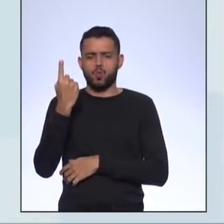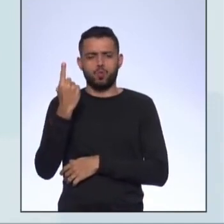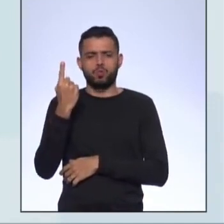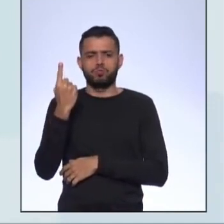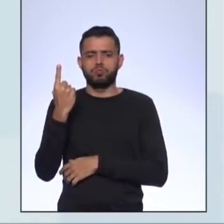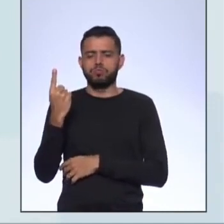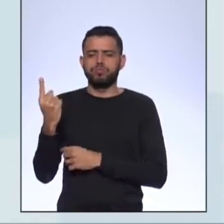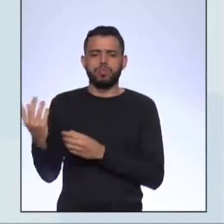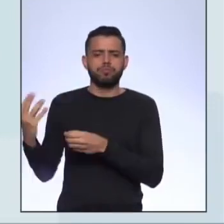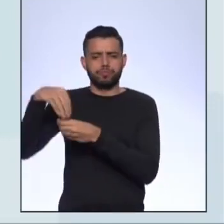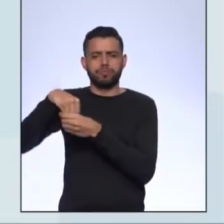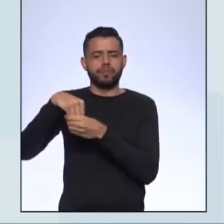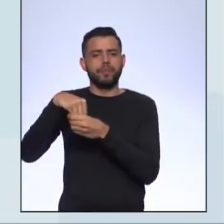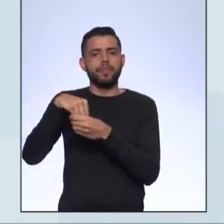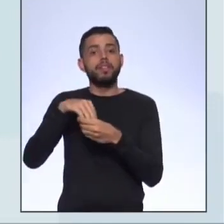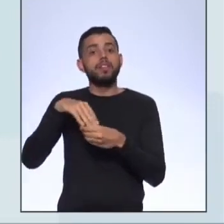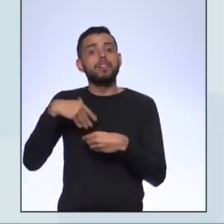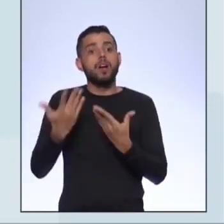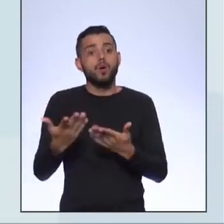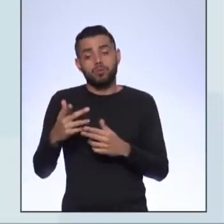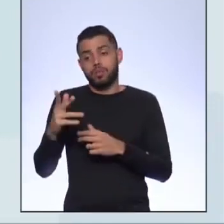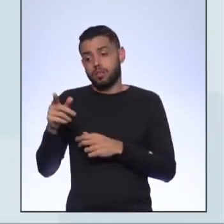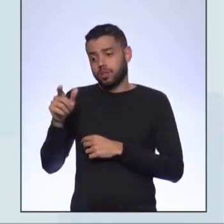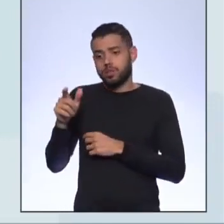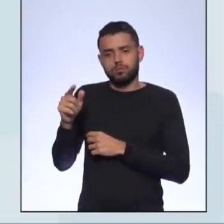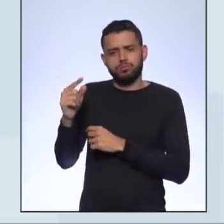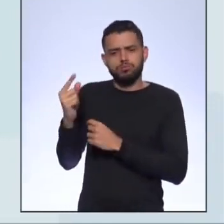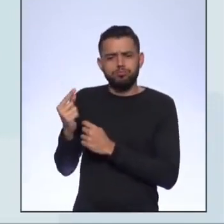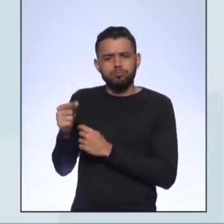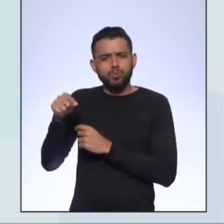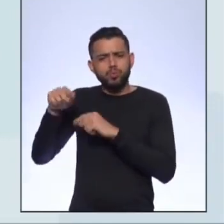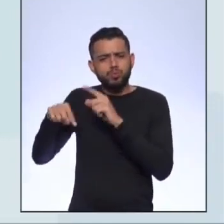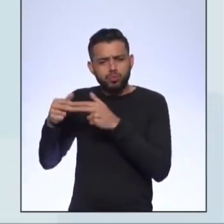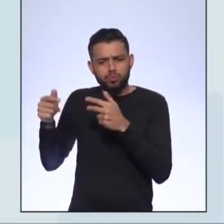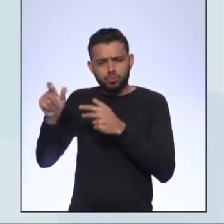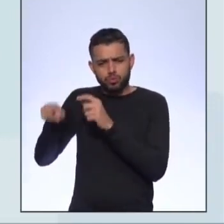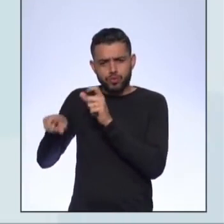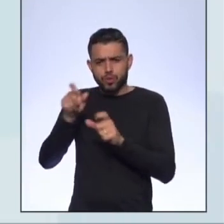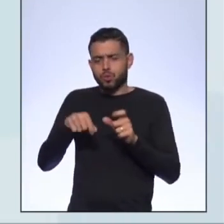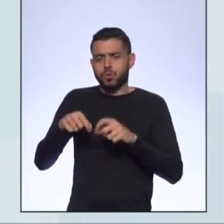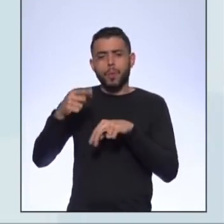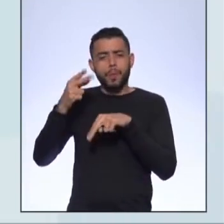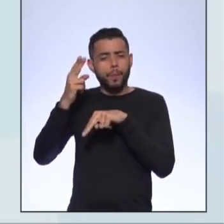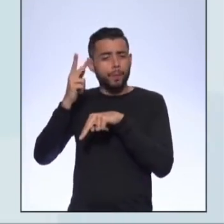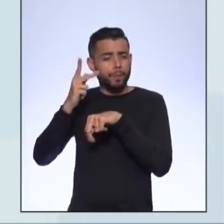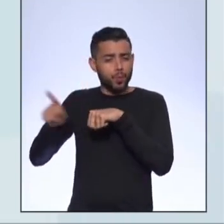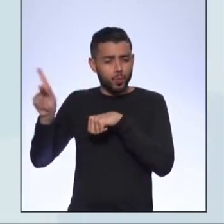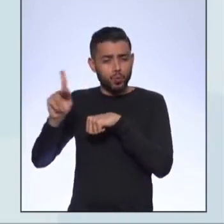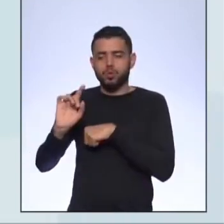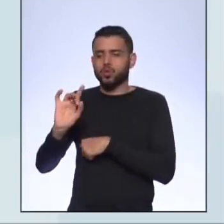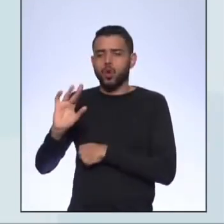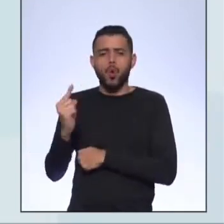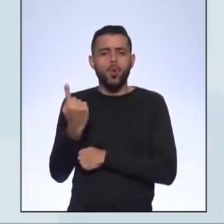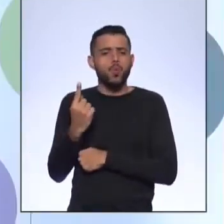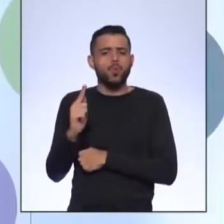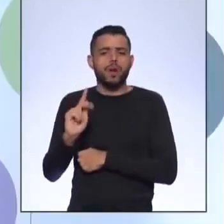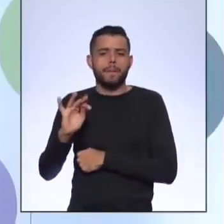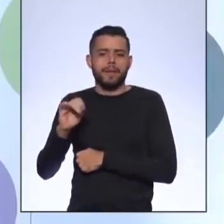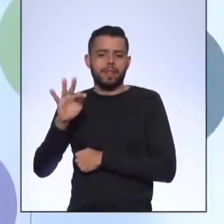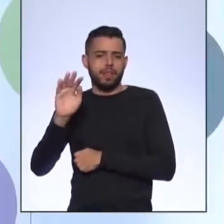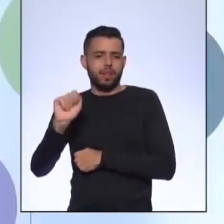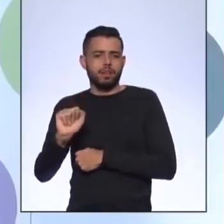os indivíduos puros só produzem um tipo de gameta. Os indivíduos híbridos, eles vão produzir 2 tipos